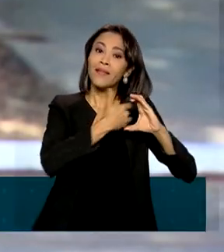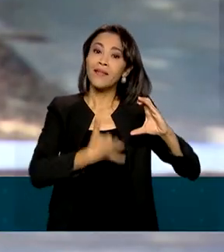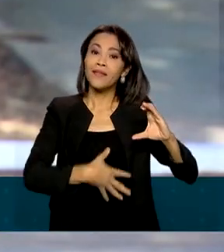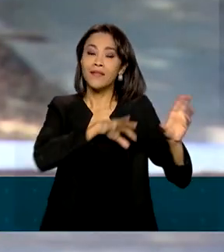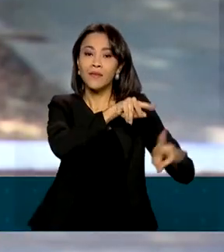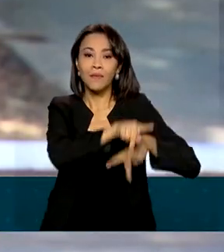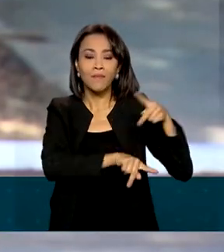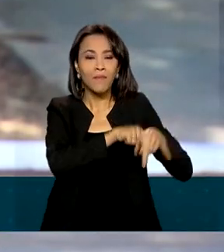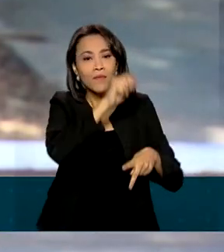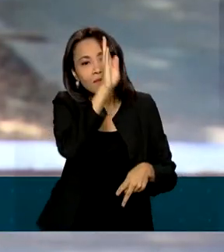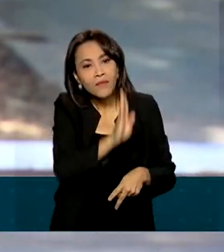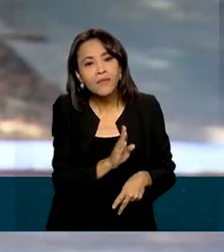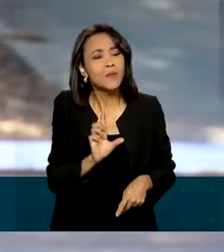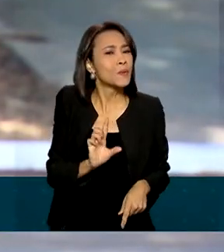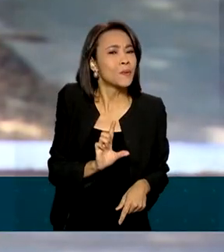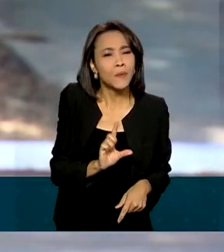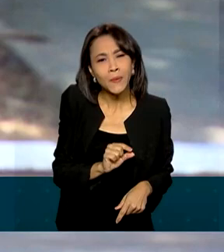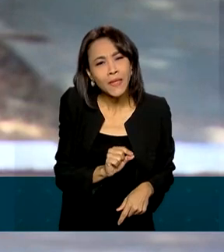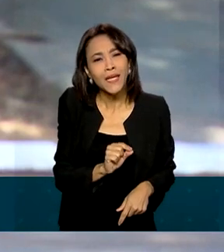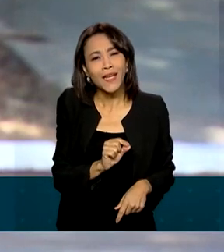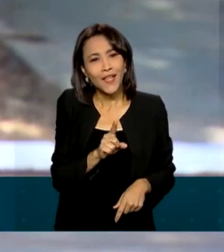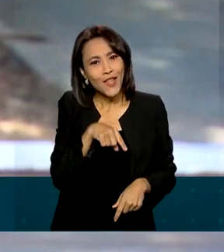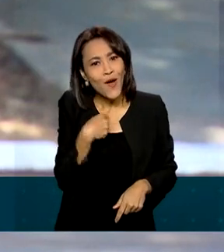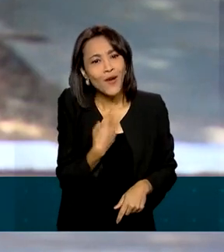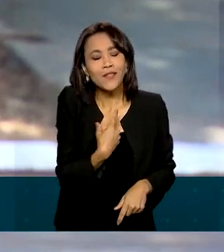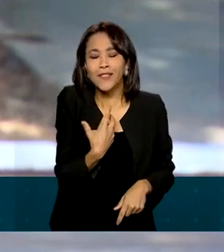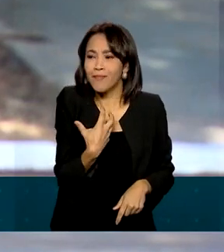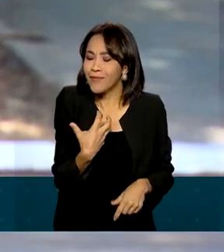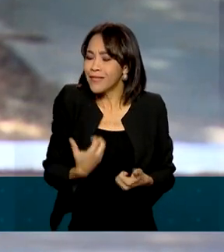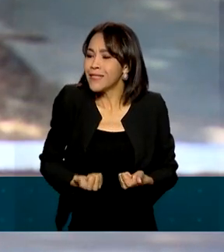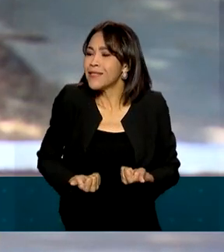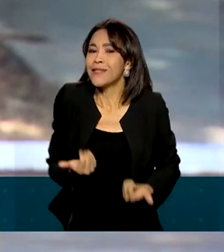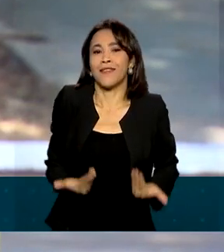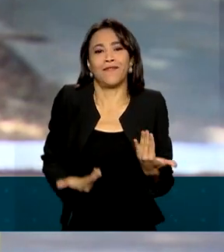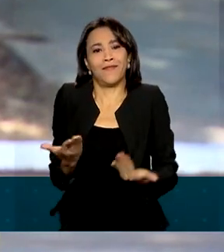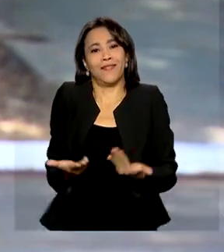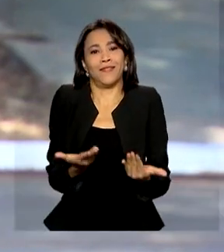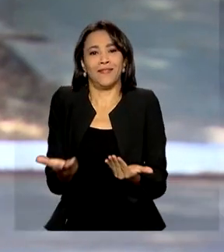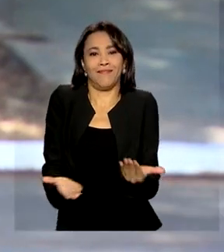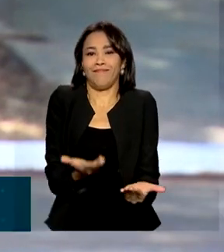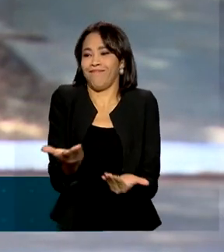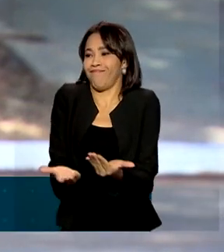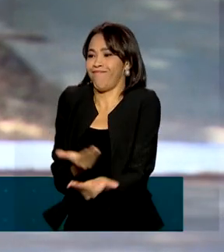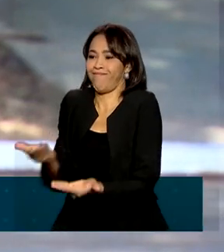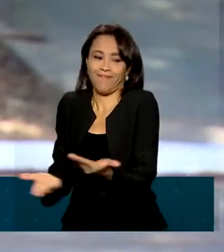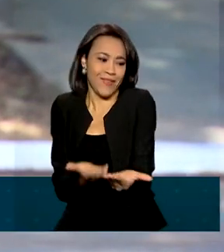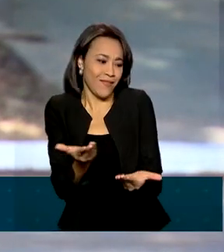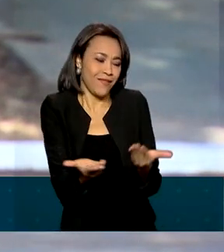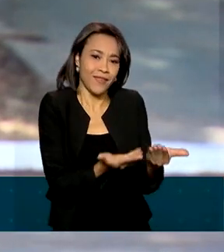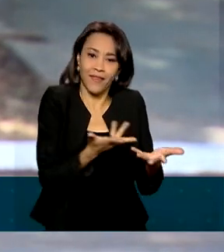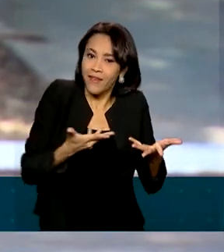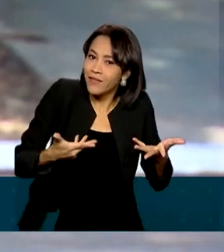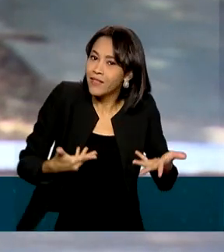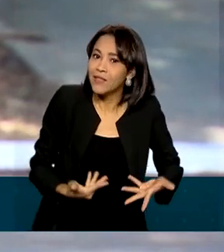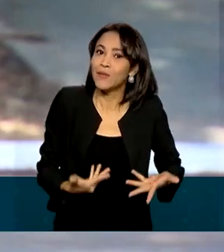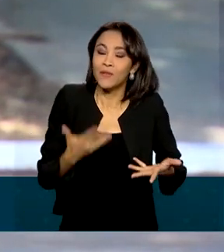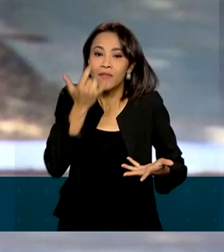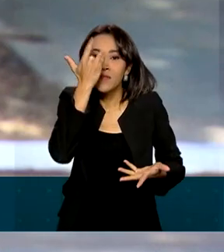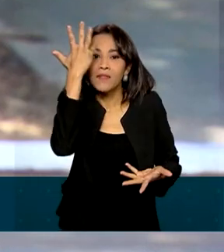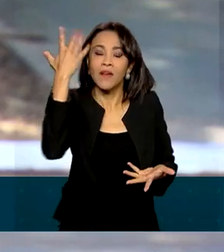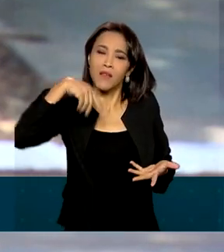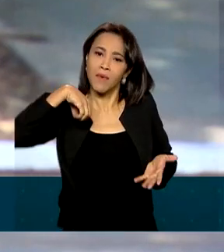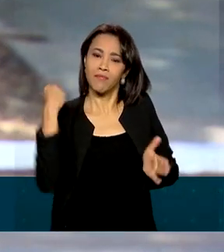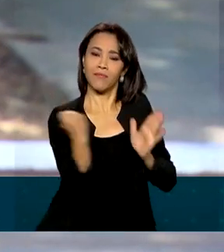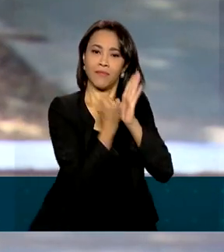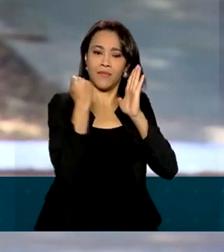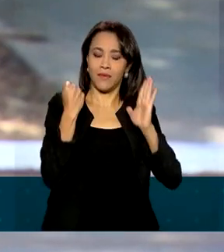a nossa Nossa vocação para servir o próximo isso aí nos facilita é